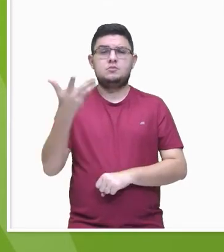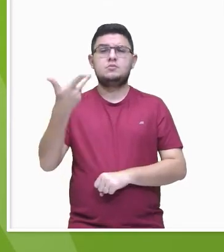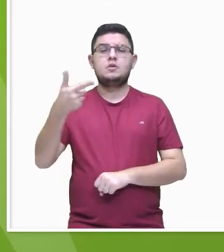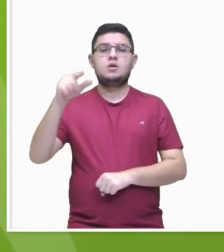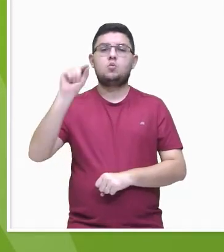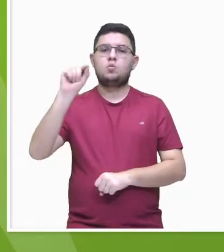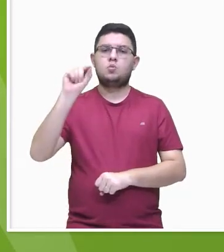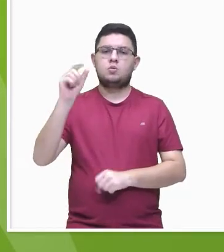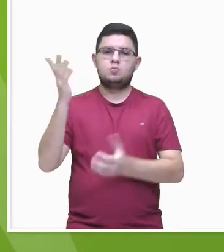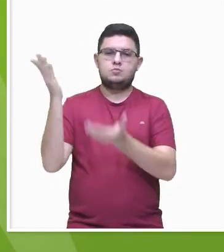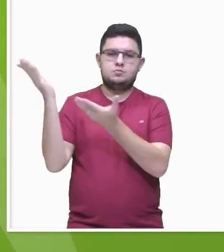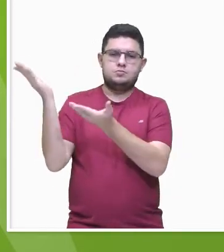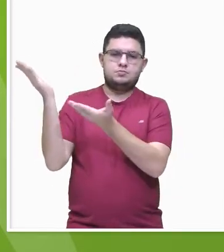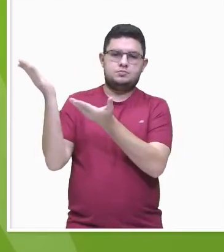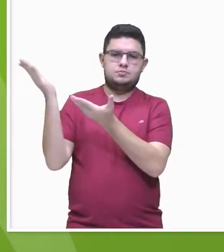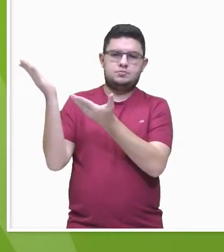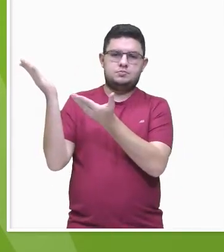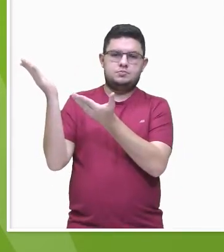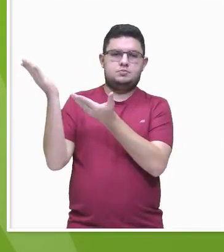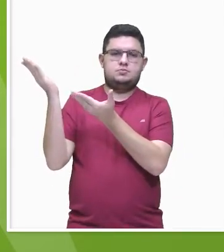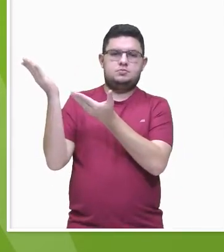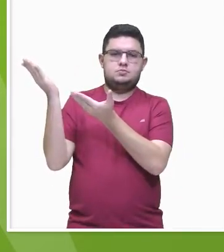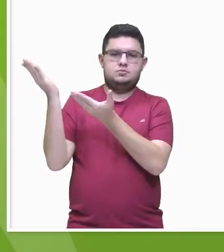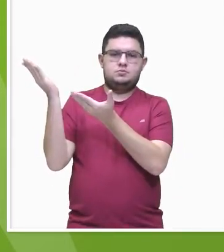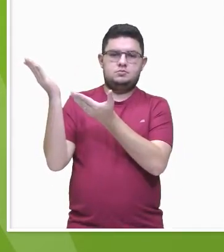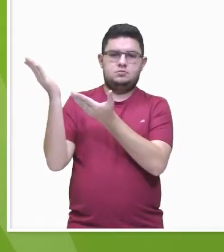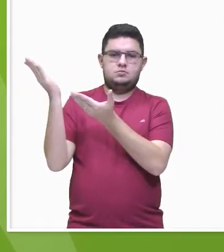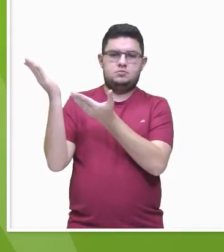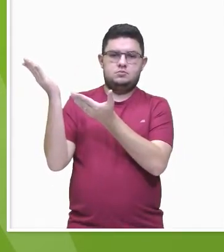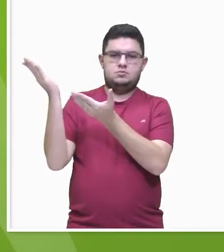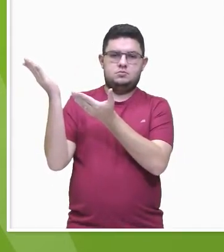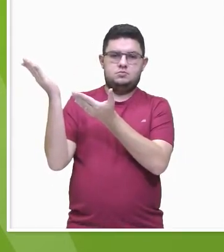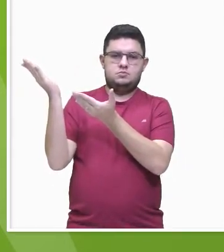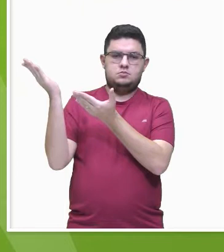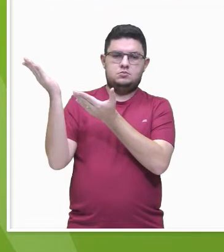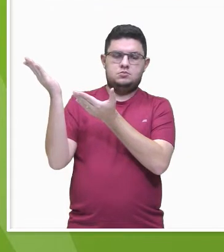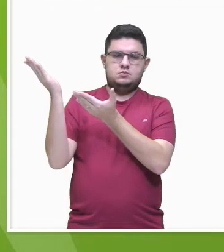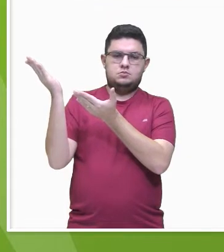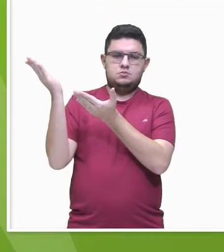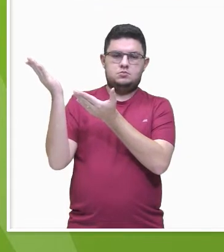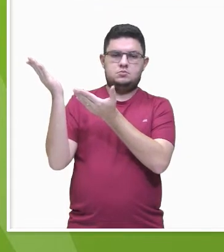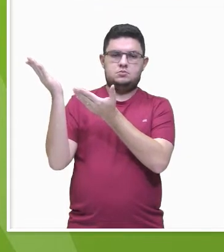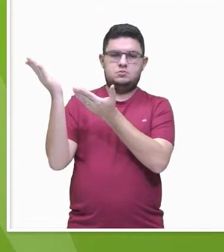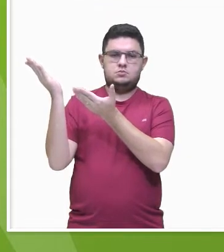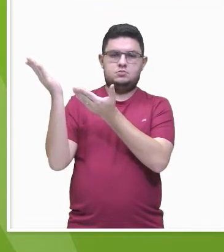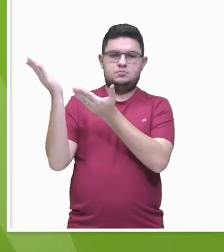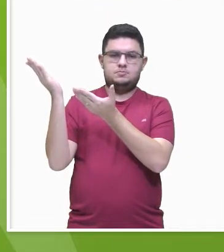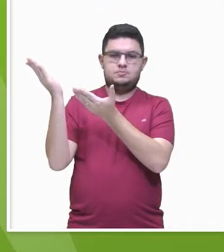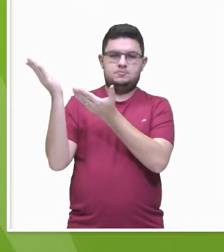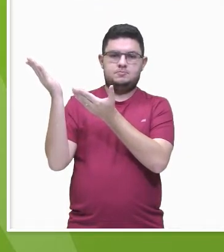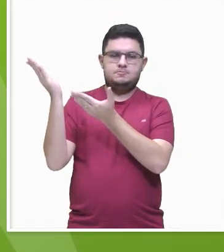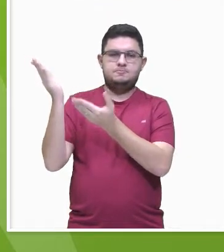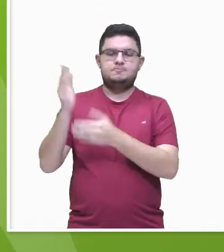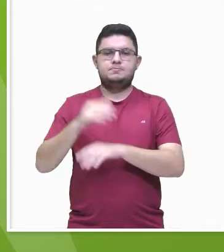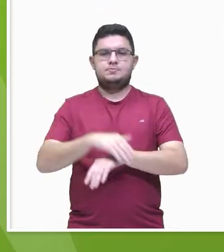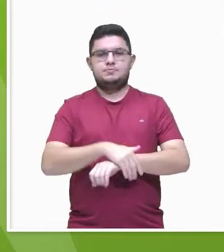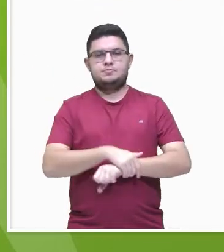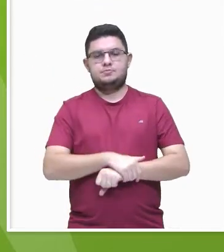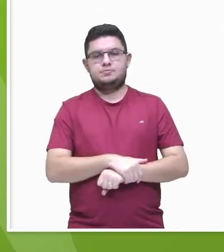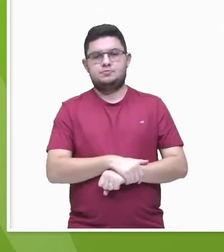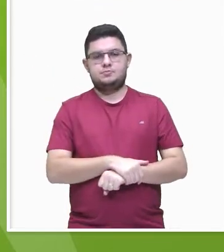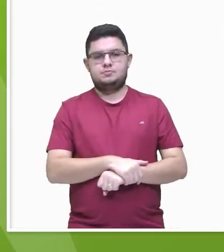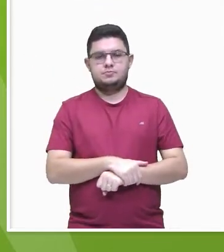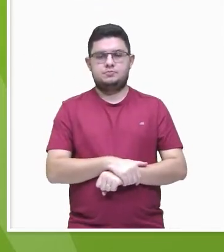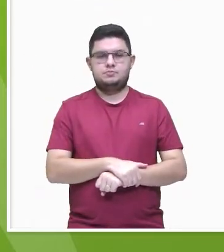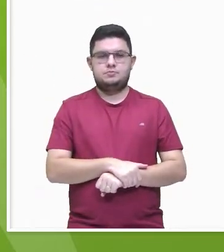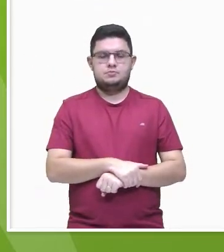Habilidade: compreender as características gerais de equinodermos e como são classificados.